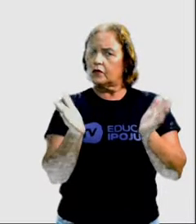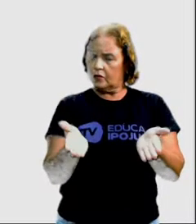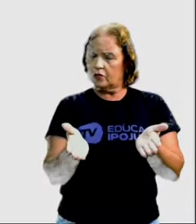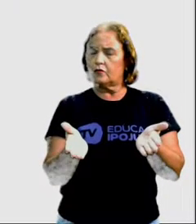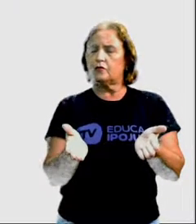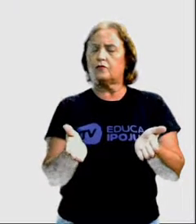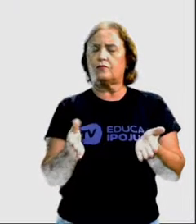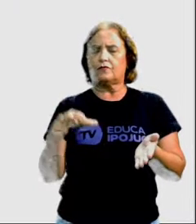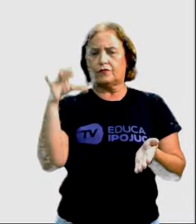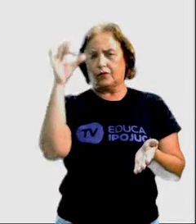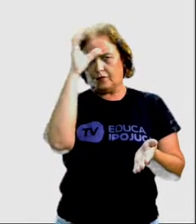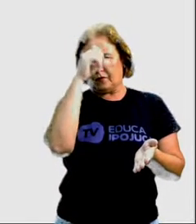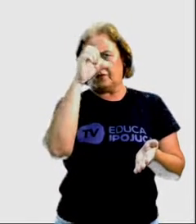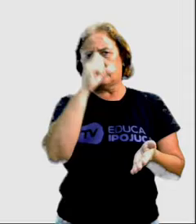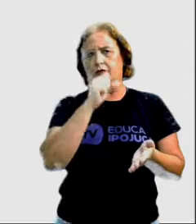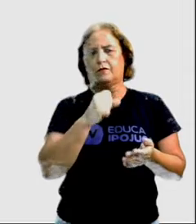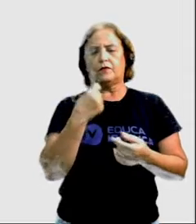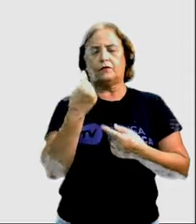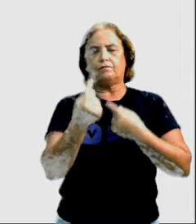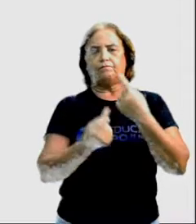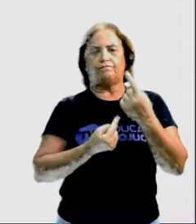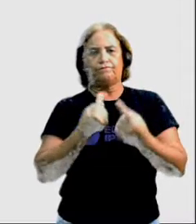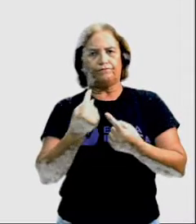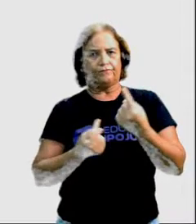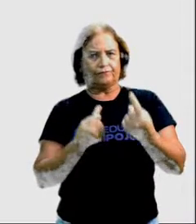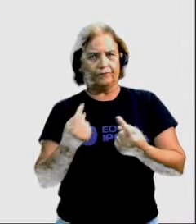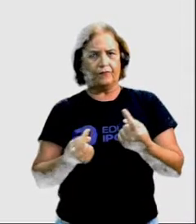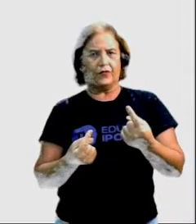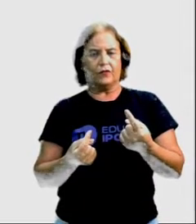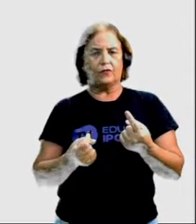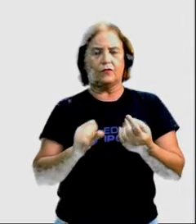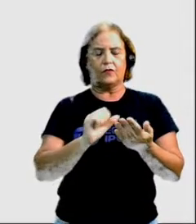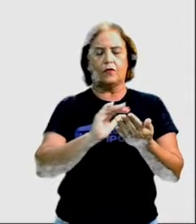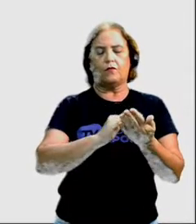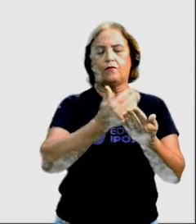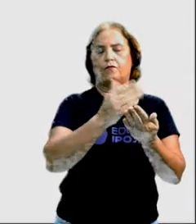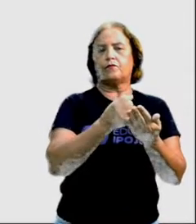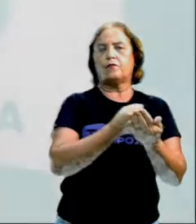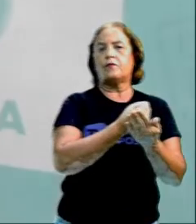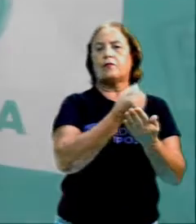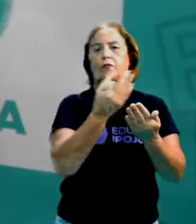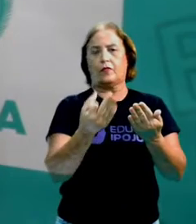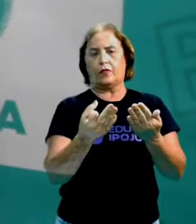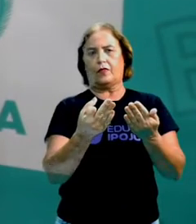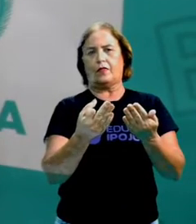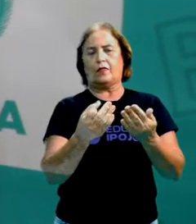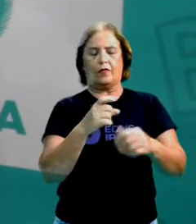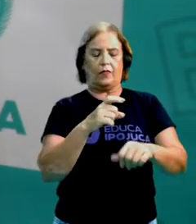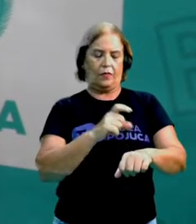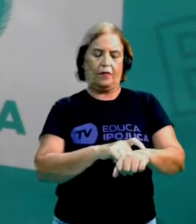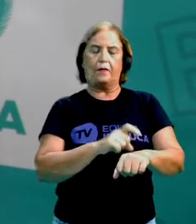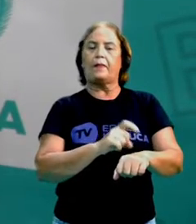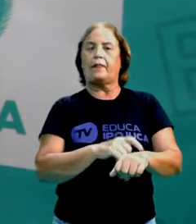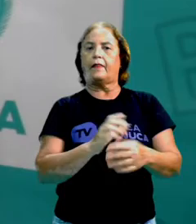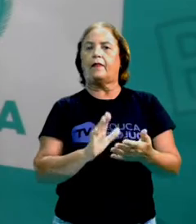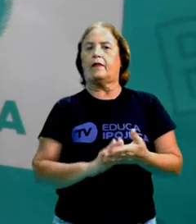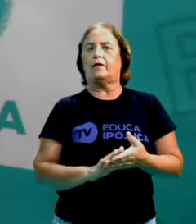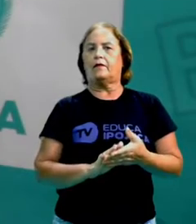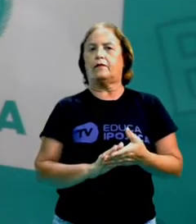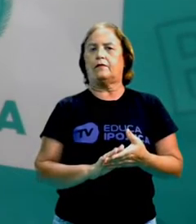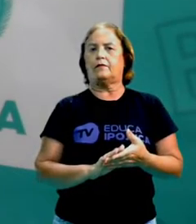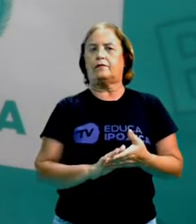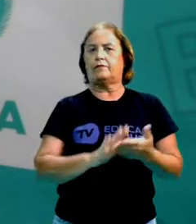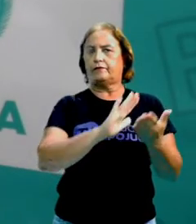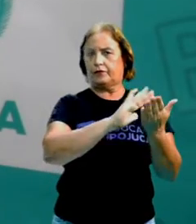algumas coisas a respeito da contagem do tempo e do calendário e o calendário